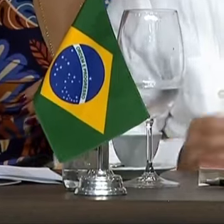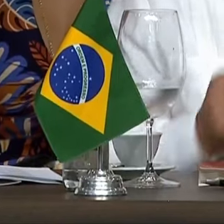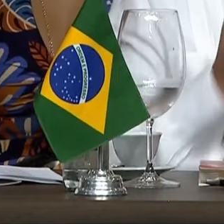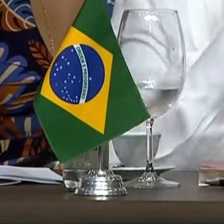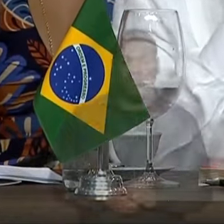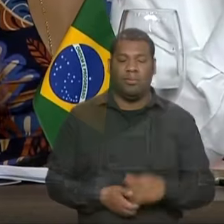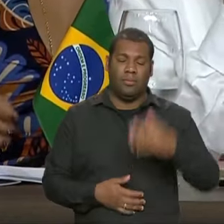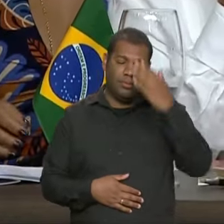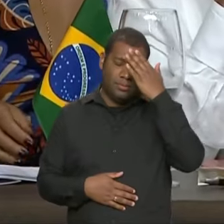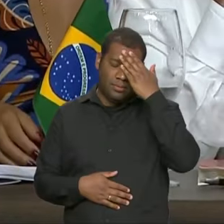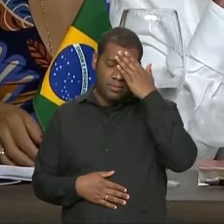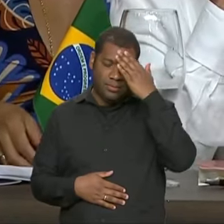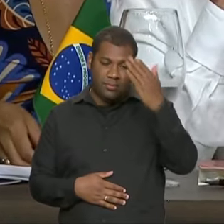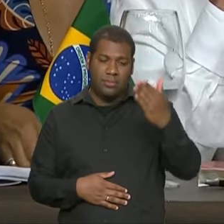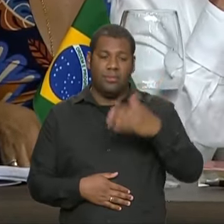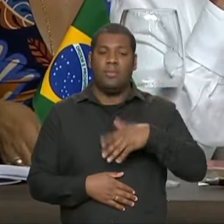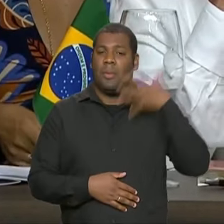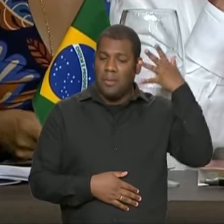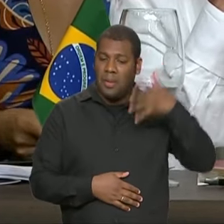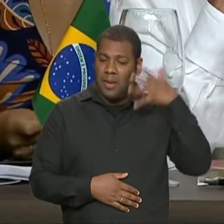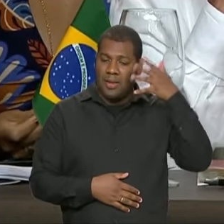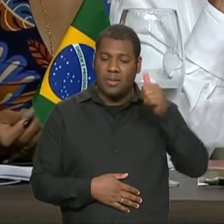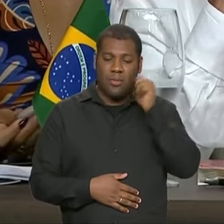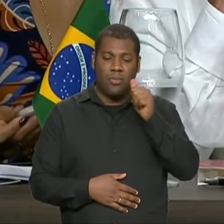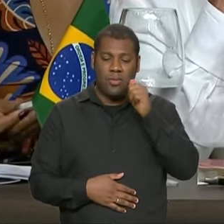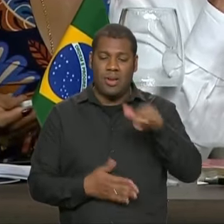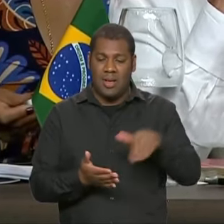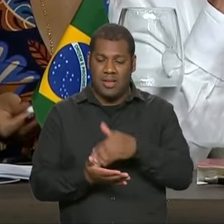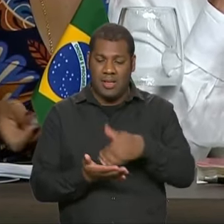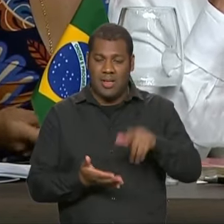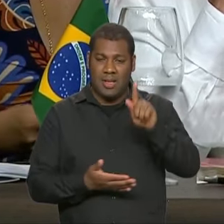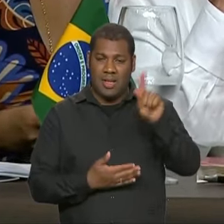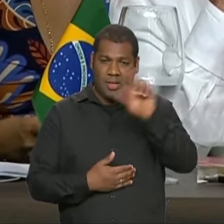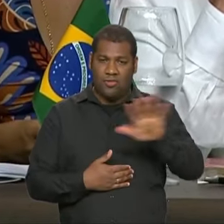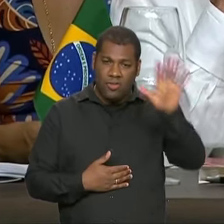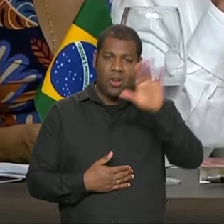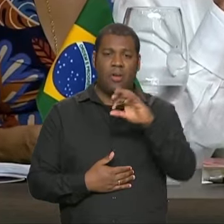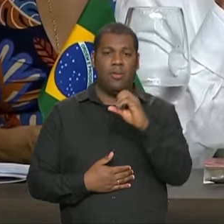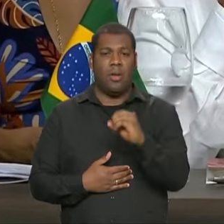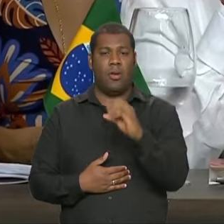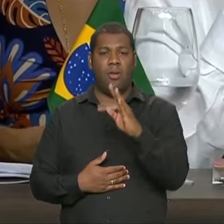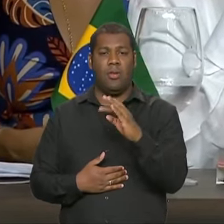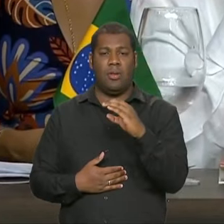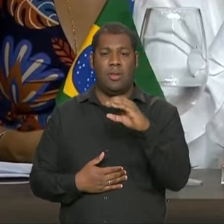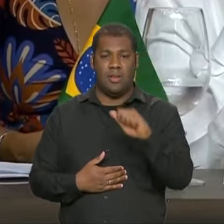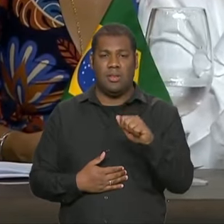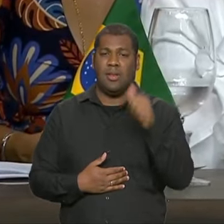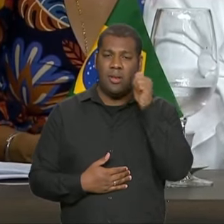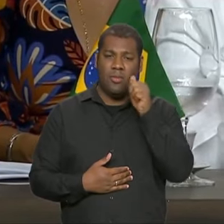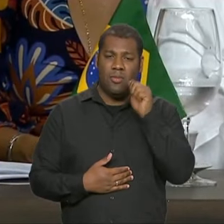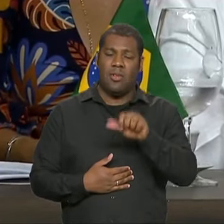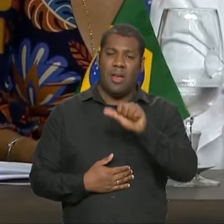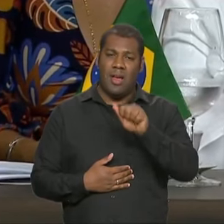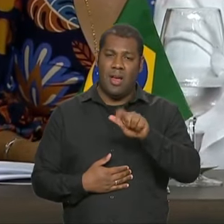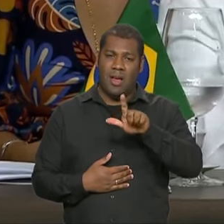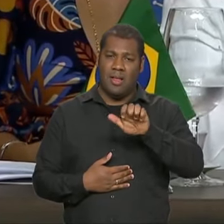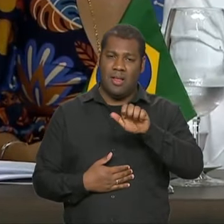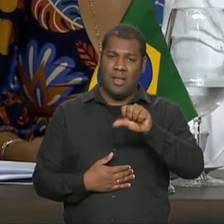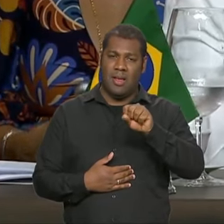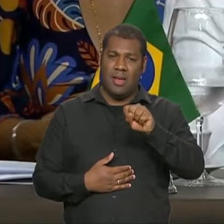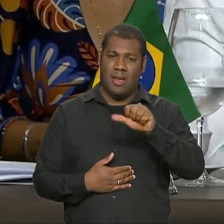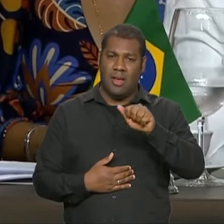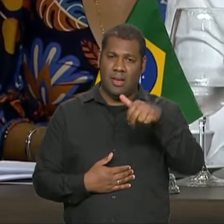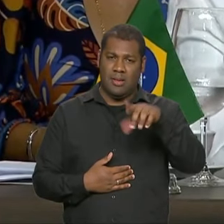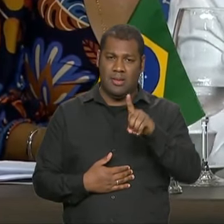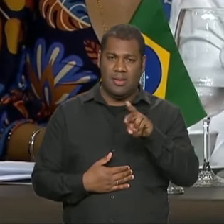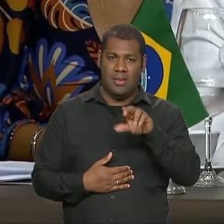agradeço o pronunciamento da senhora secretária-geral da OTCA, Alessandra Moreira. Passaremos agora,